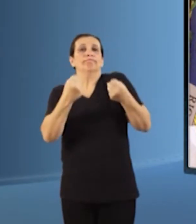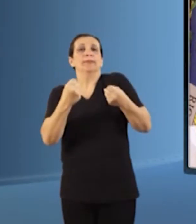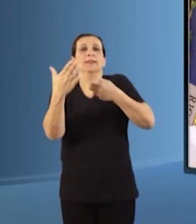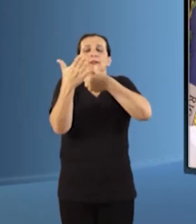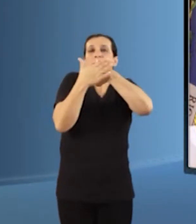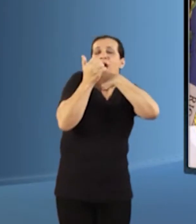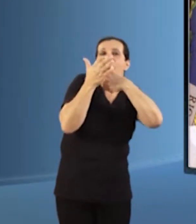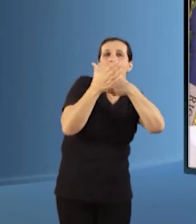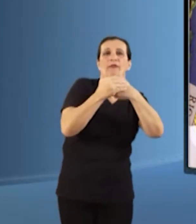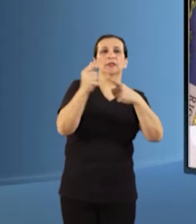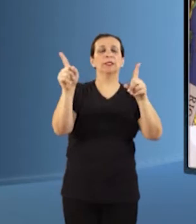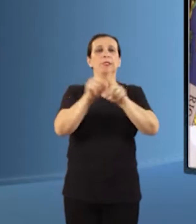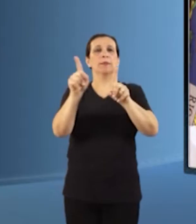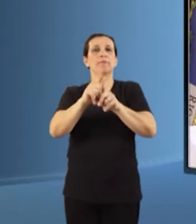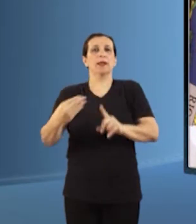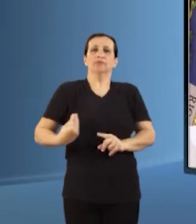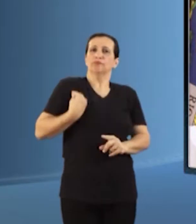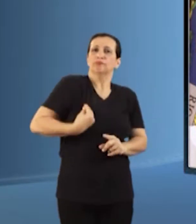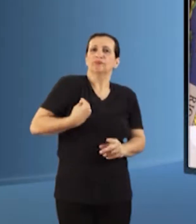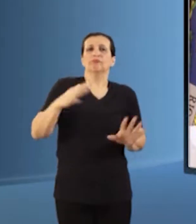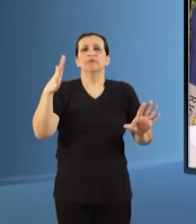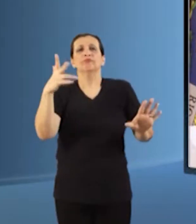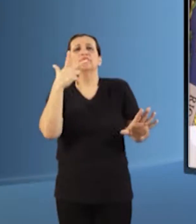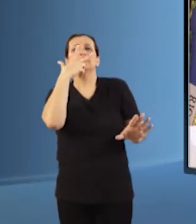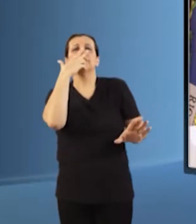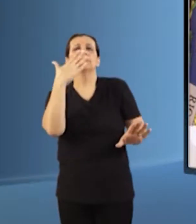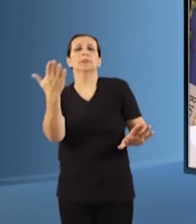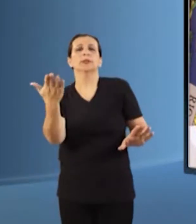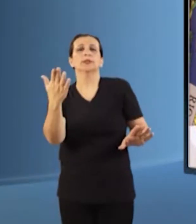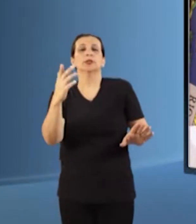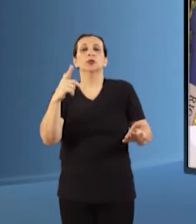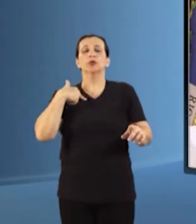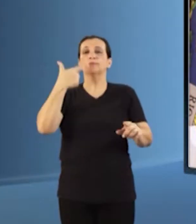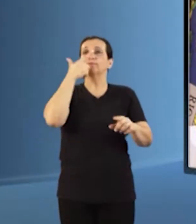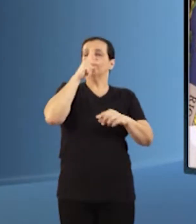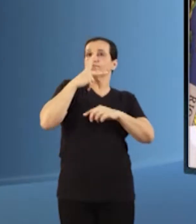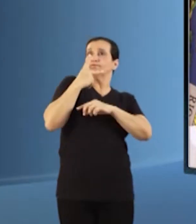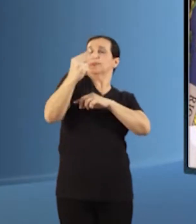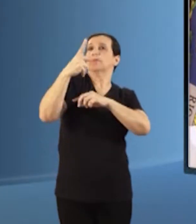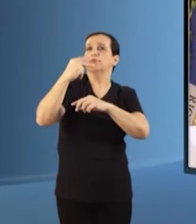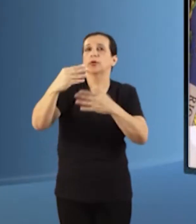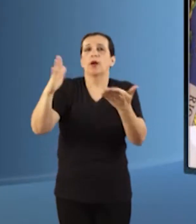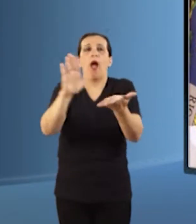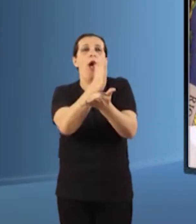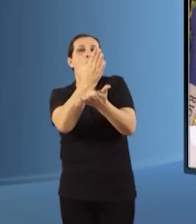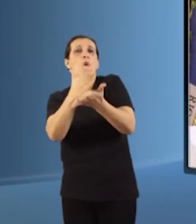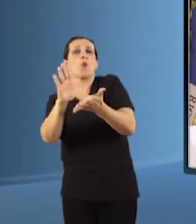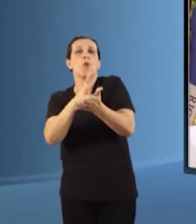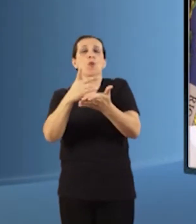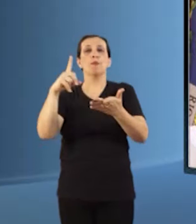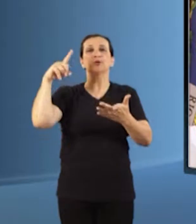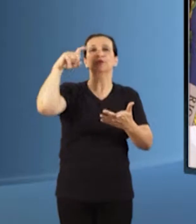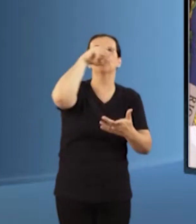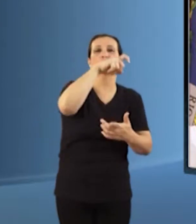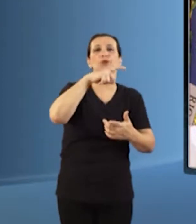carga afetiva, com uma carga também, digamos assim, de superação de